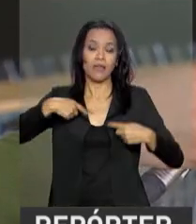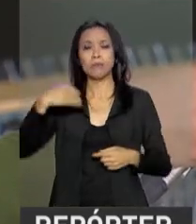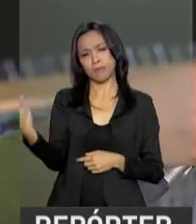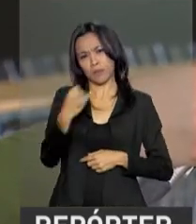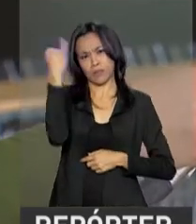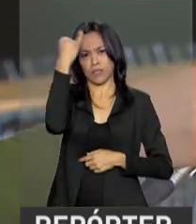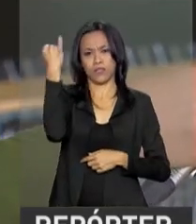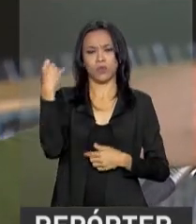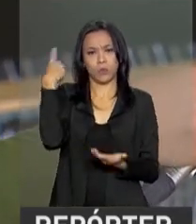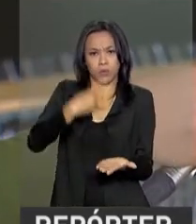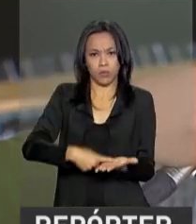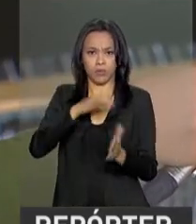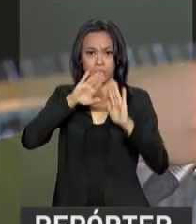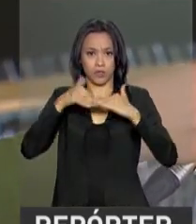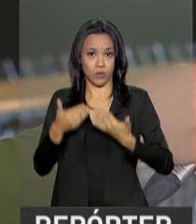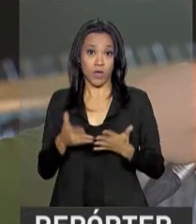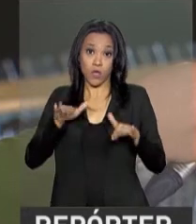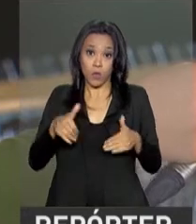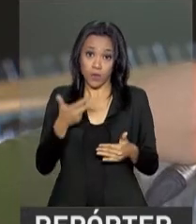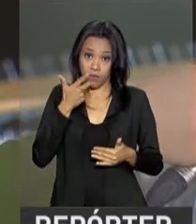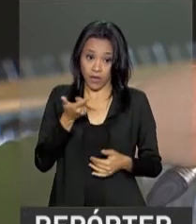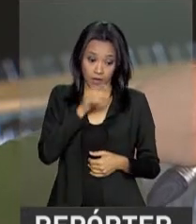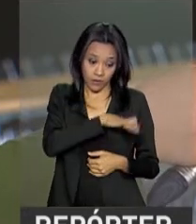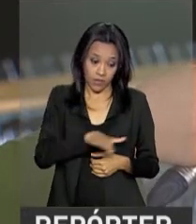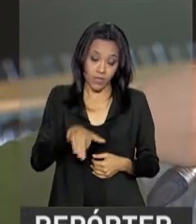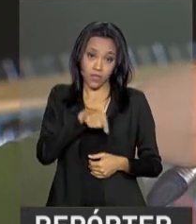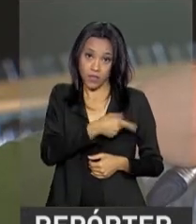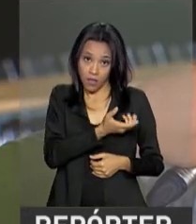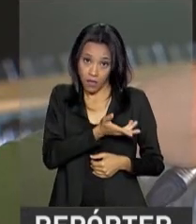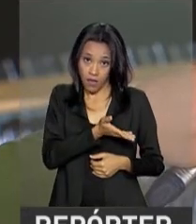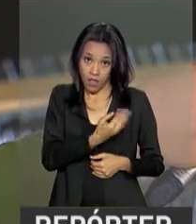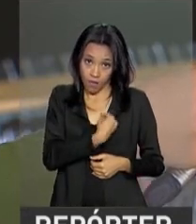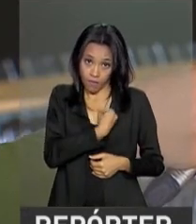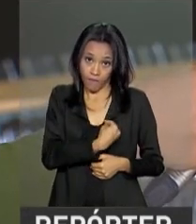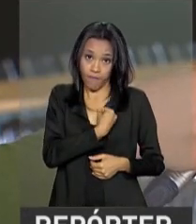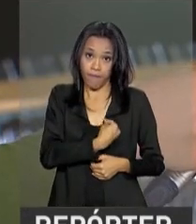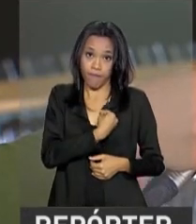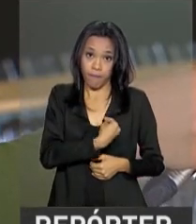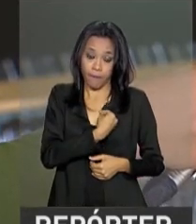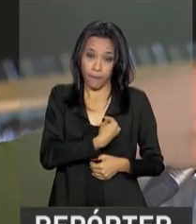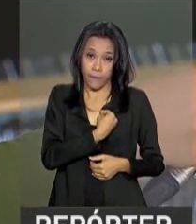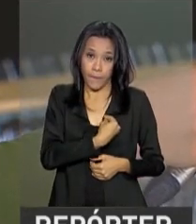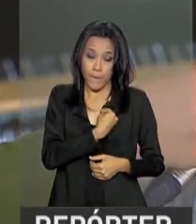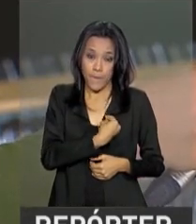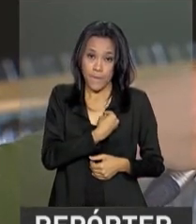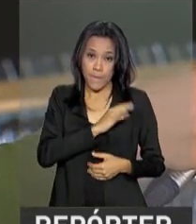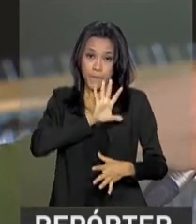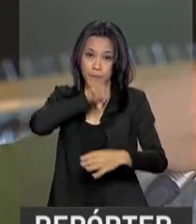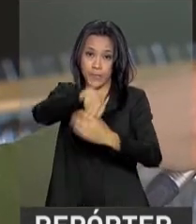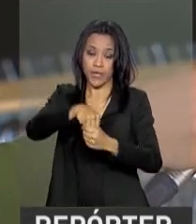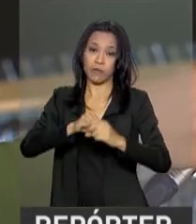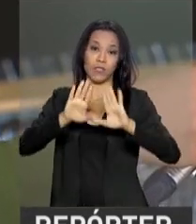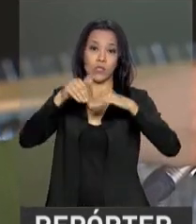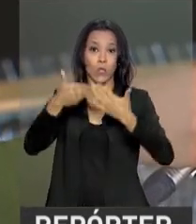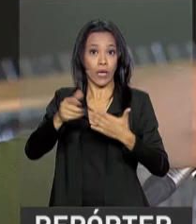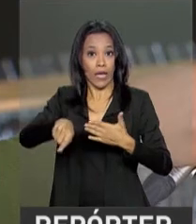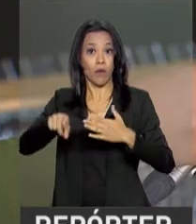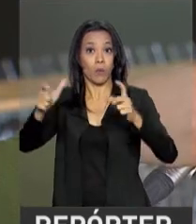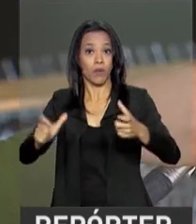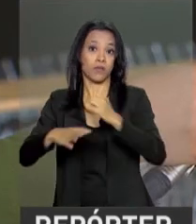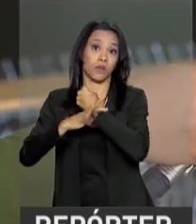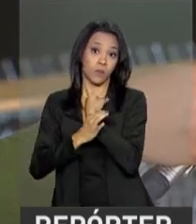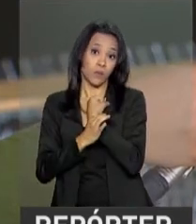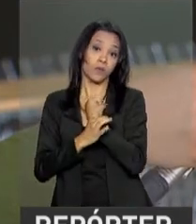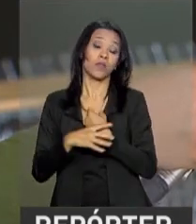sociedade. Então, quando a gente fala que essa criança, que ela está na escola, que ela estaria nesse espaço seguro, é importante que ela também